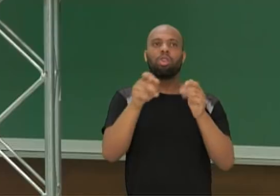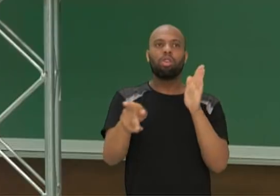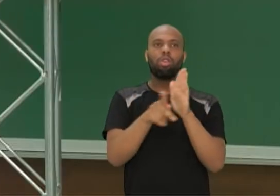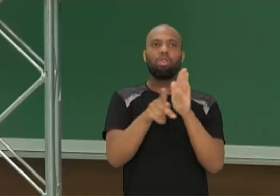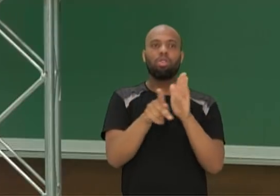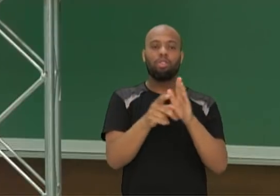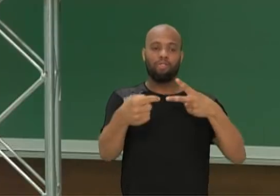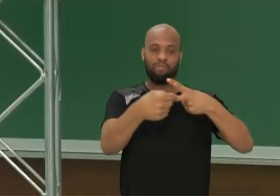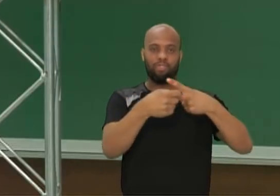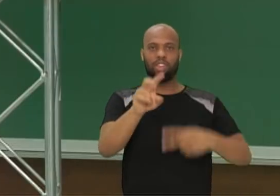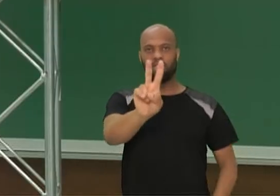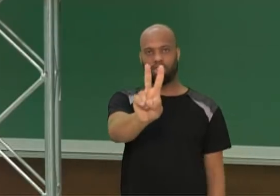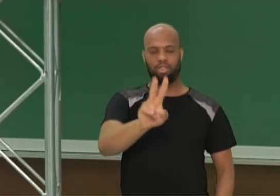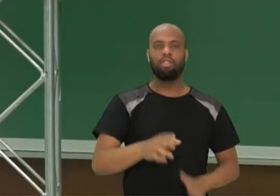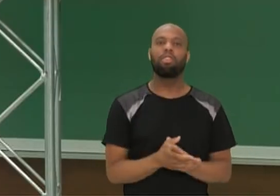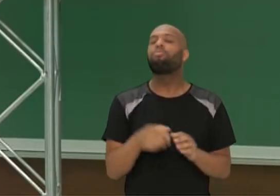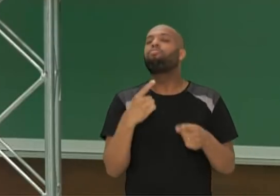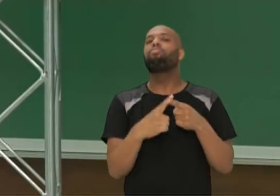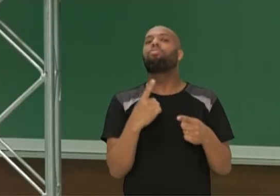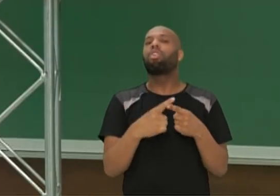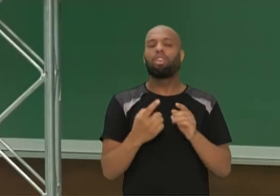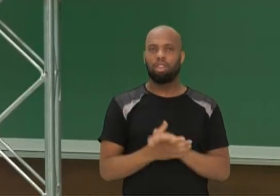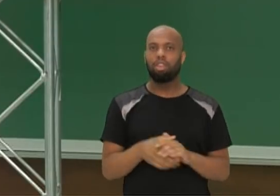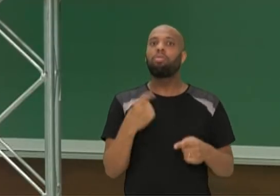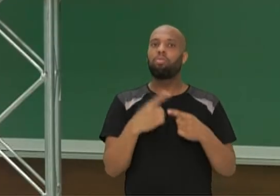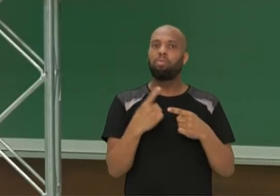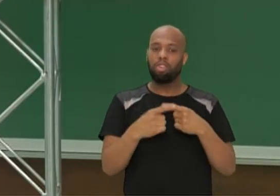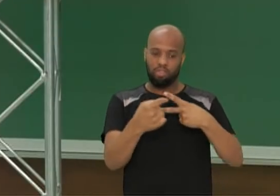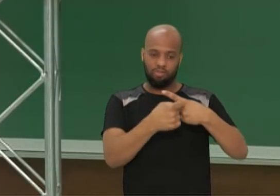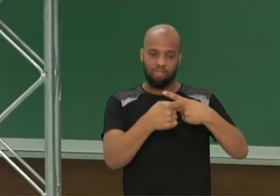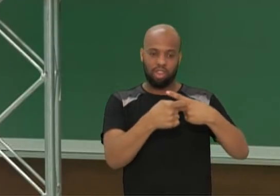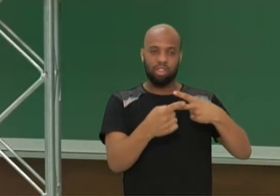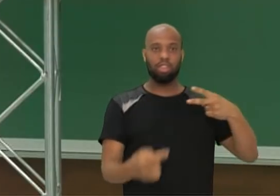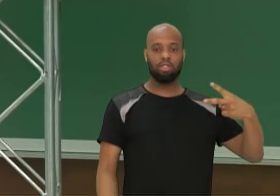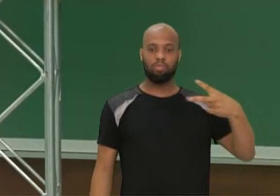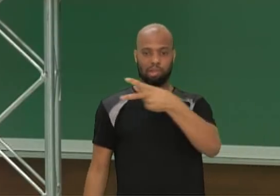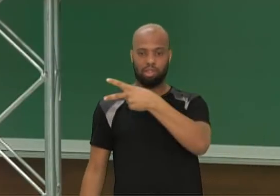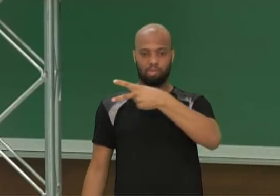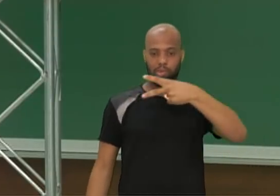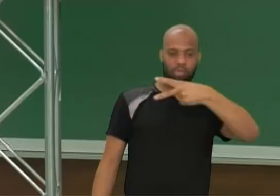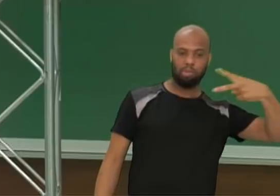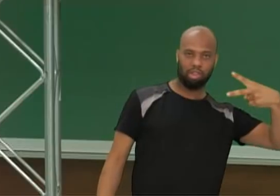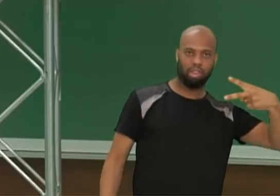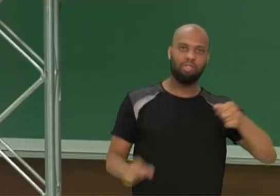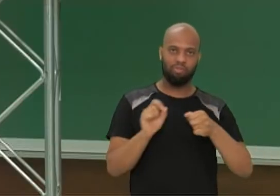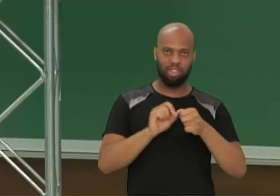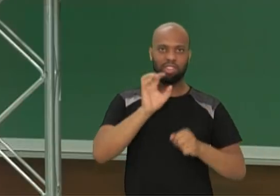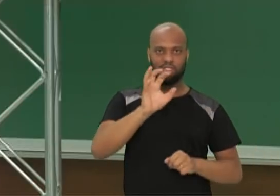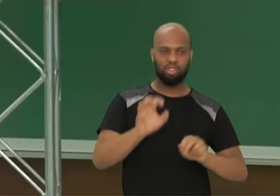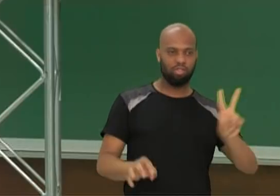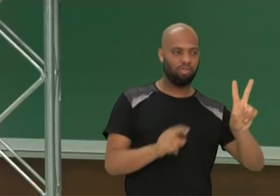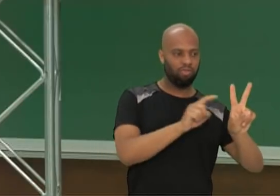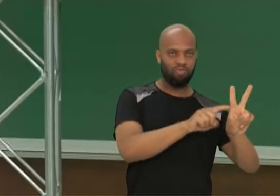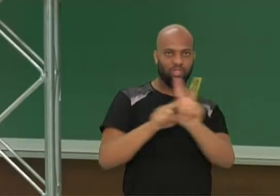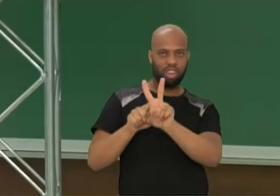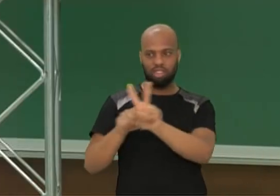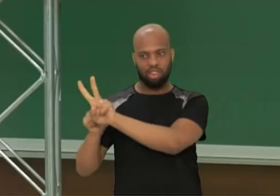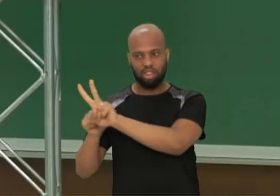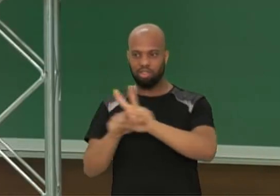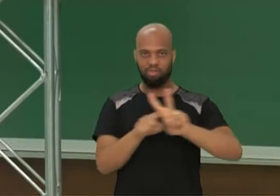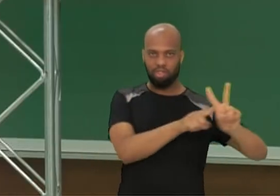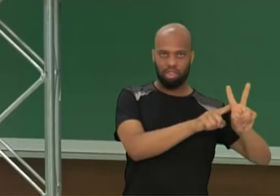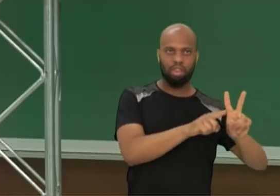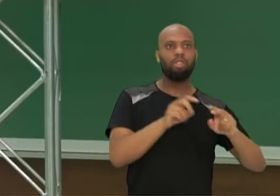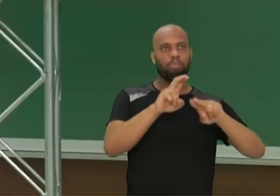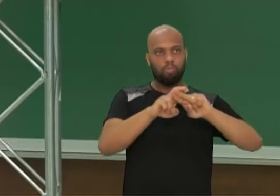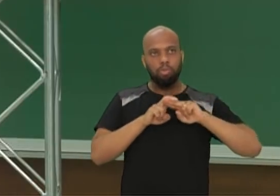y do vértice. Por quê? Porque foi o vértice que foi transladado. Então, se está paralelo ao eixo x, quem aparece na frente é